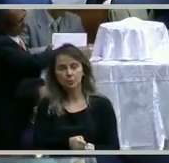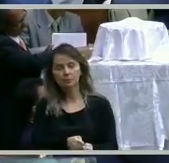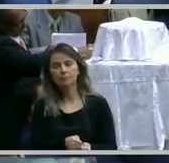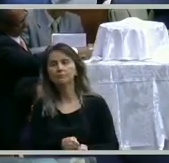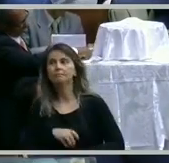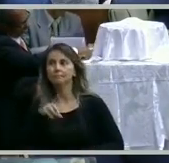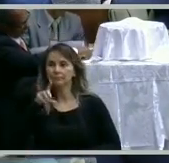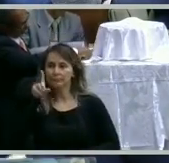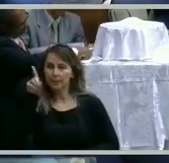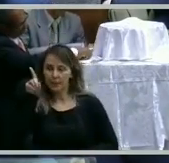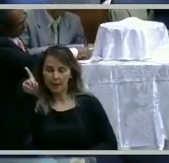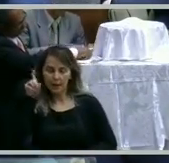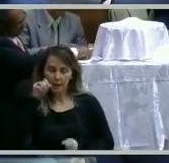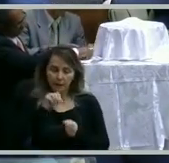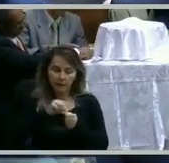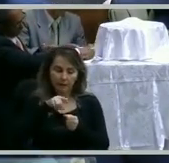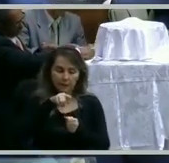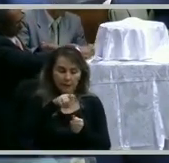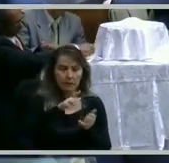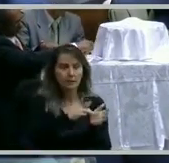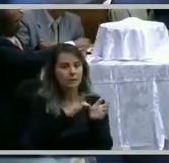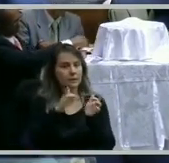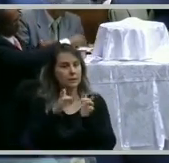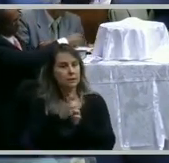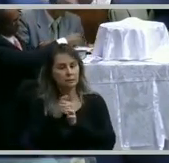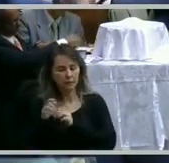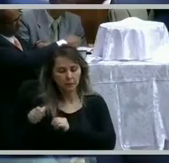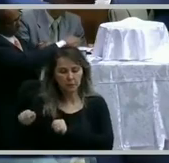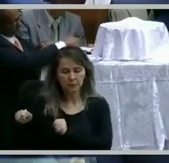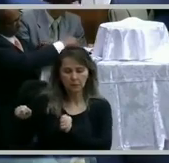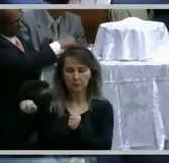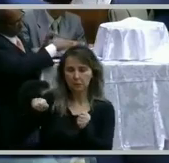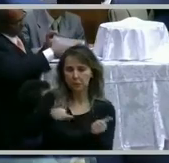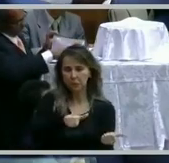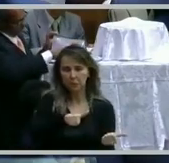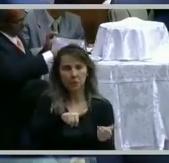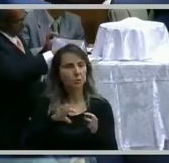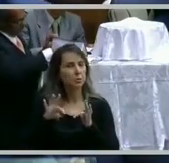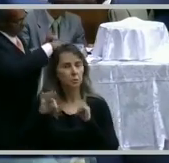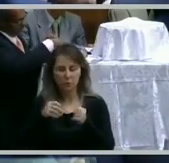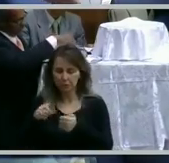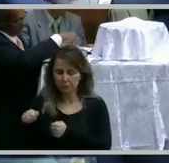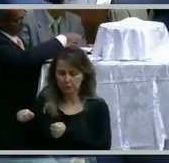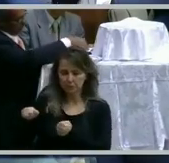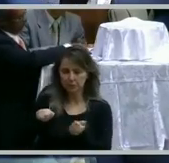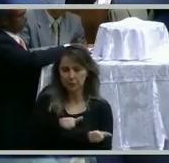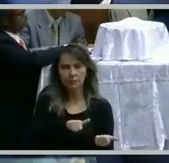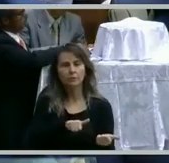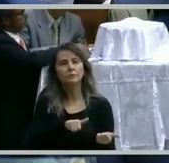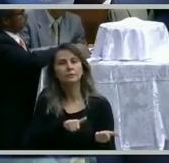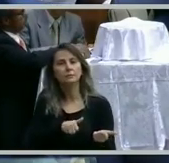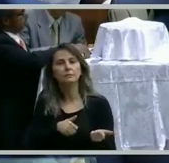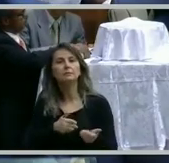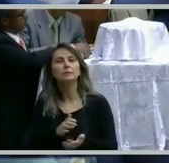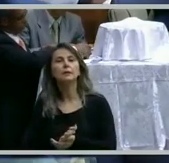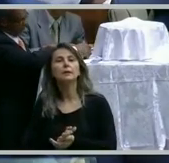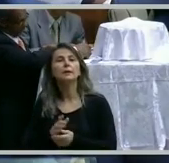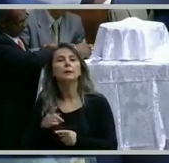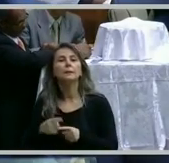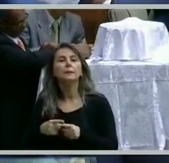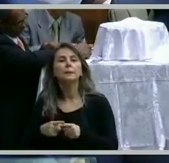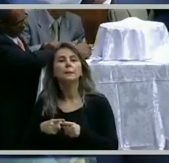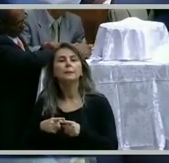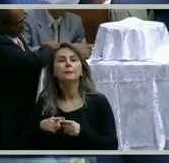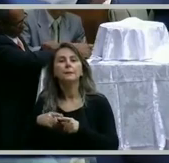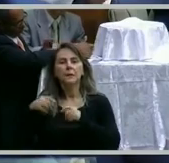herdeiro de tudo. Por quem fez também o mundo, o qual, sendo